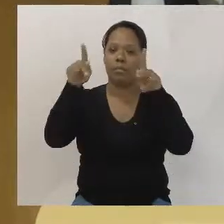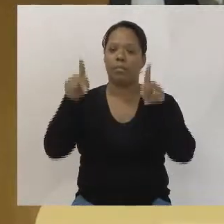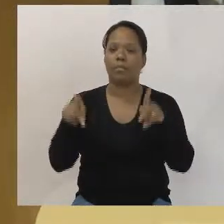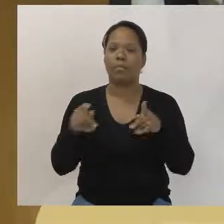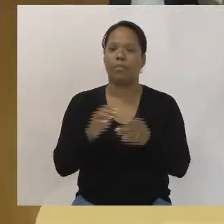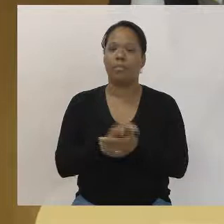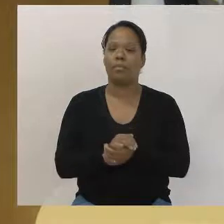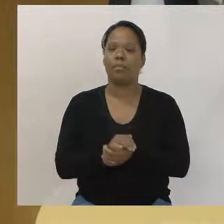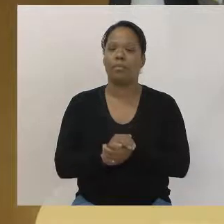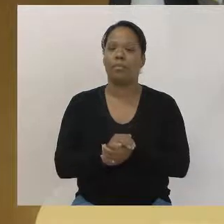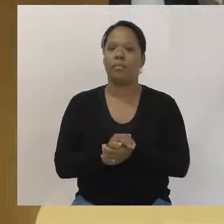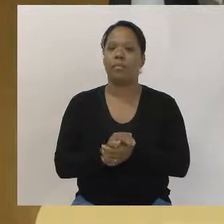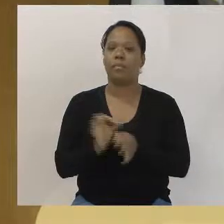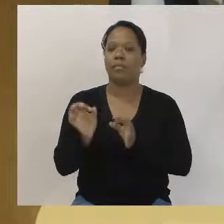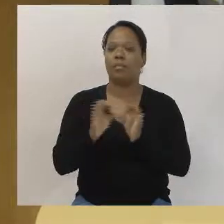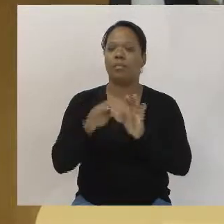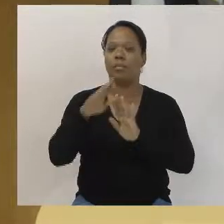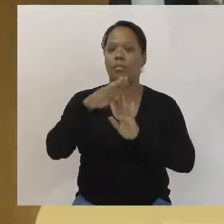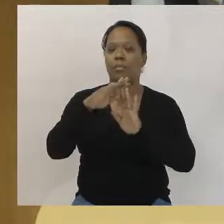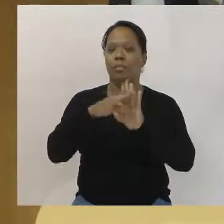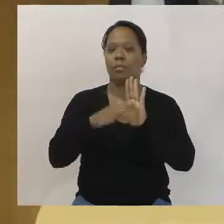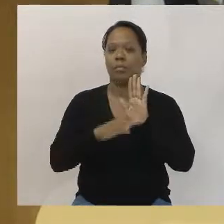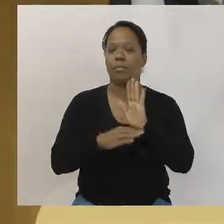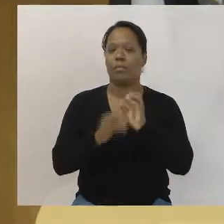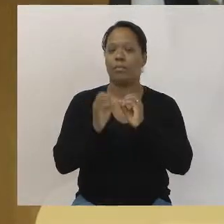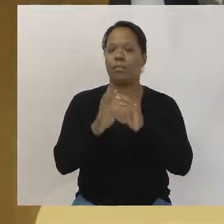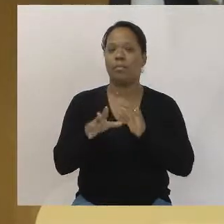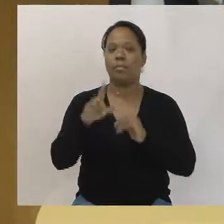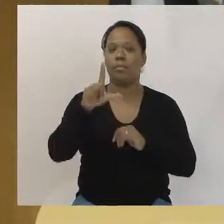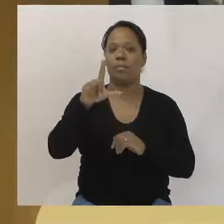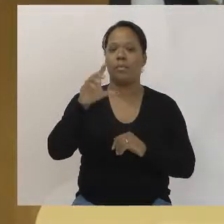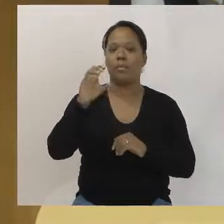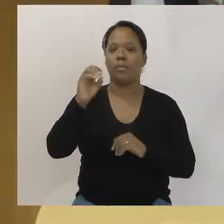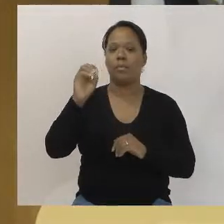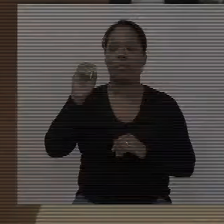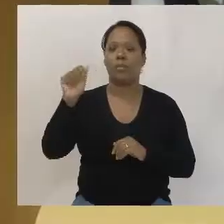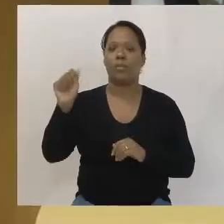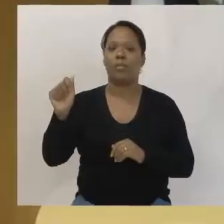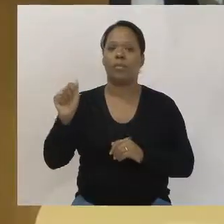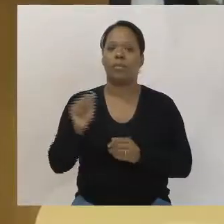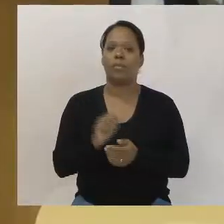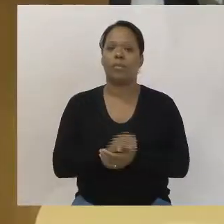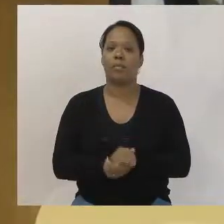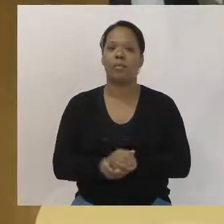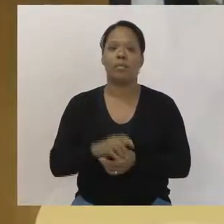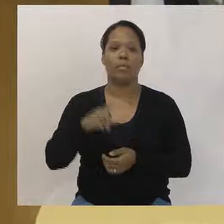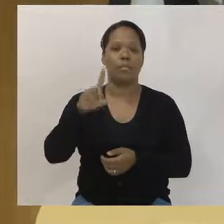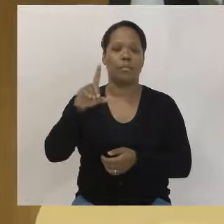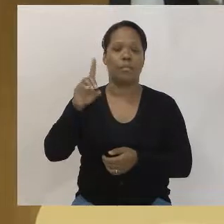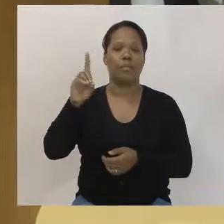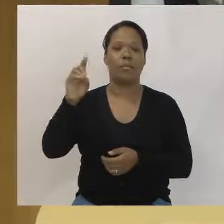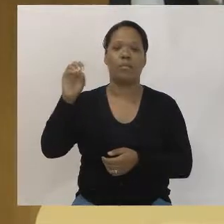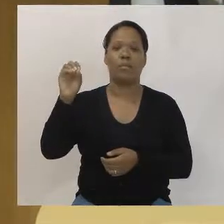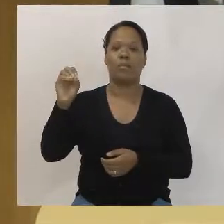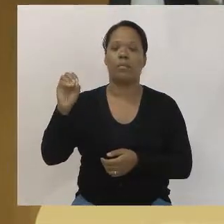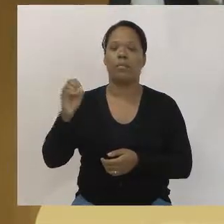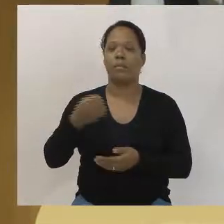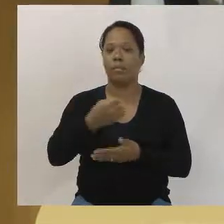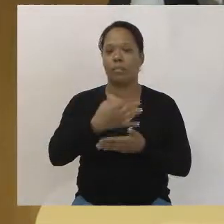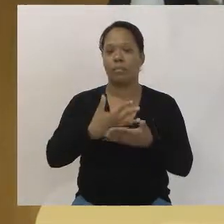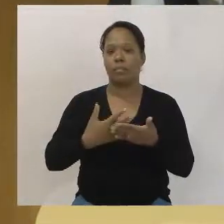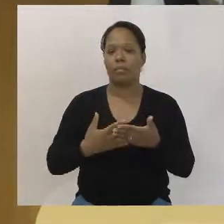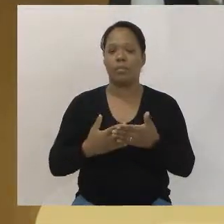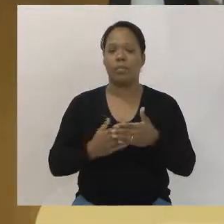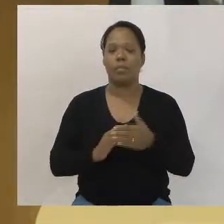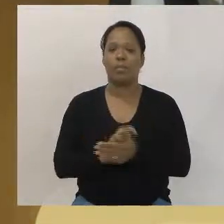para elaboração ea execução da onu ainda aí ó deve dispor fixar os limites